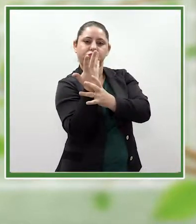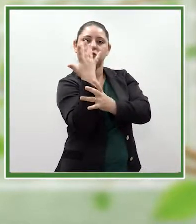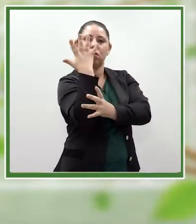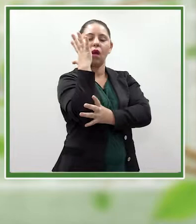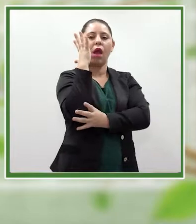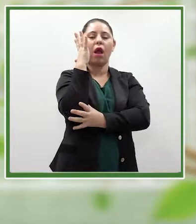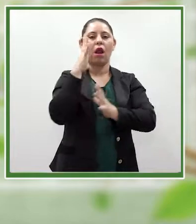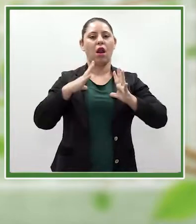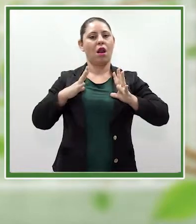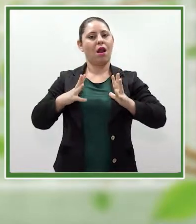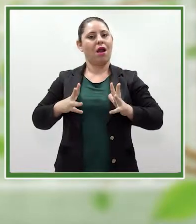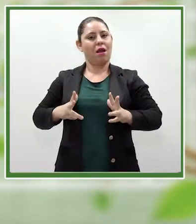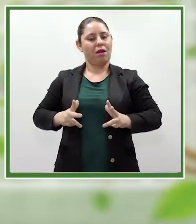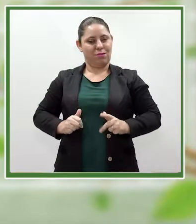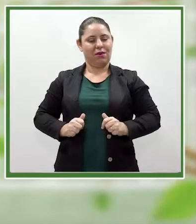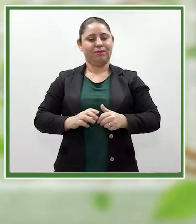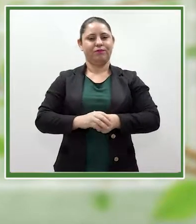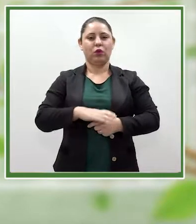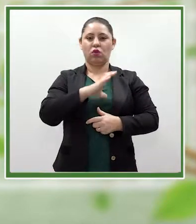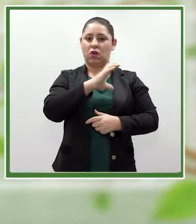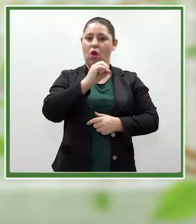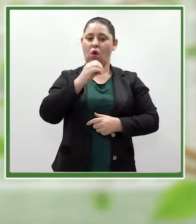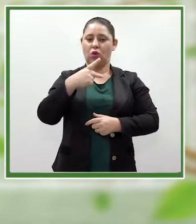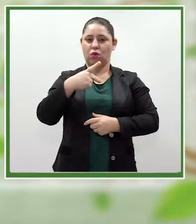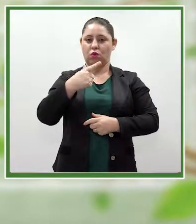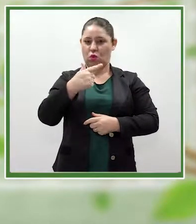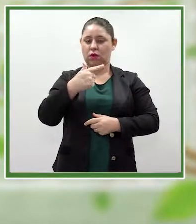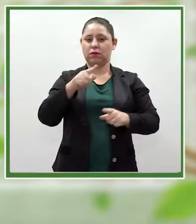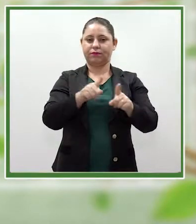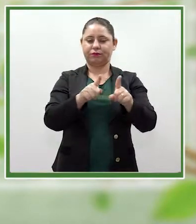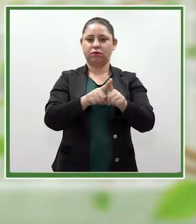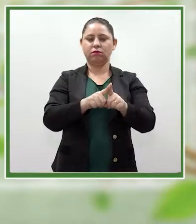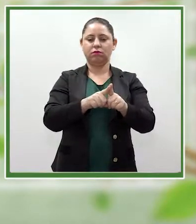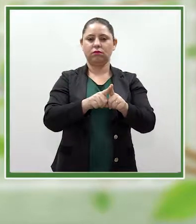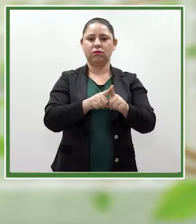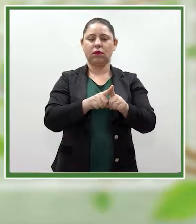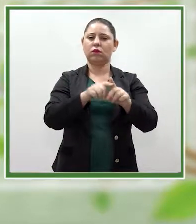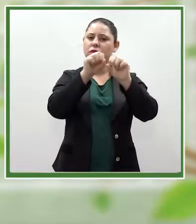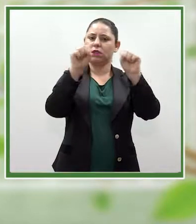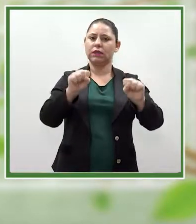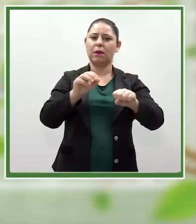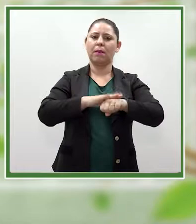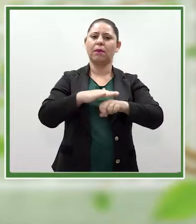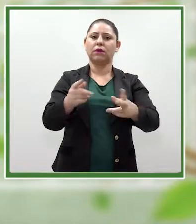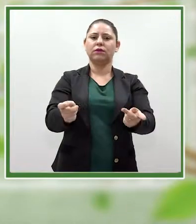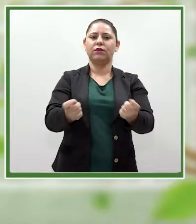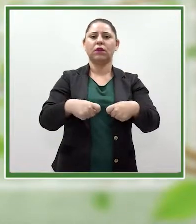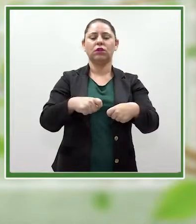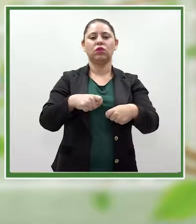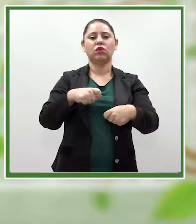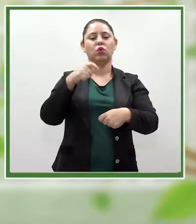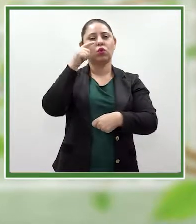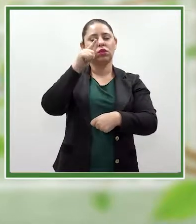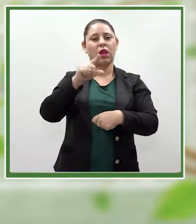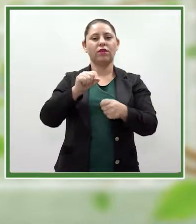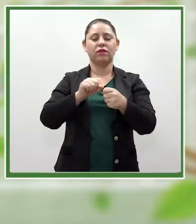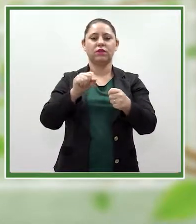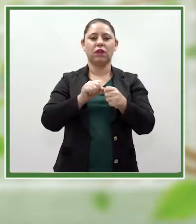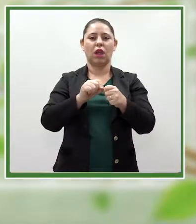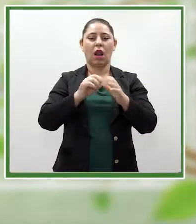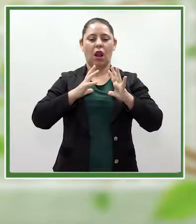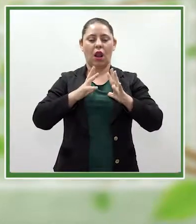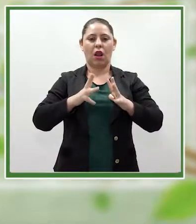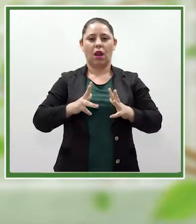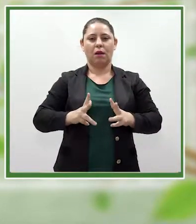das árvores, né? Então, esses sistemas ou mais eficientes e que conseguem